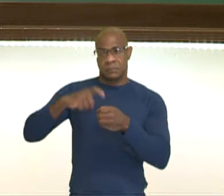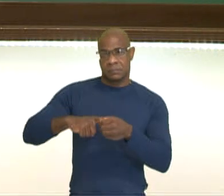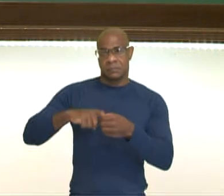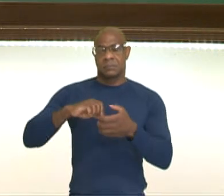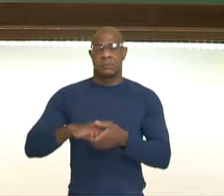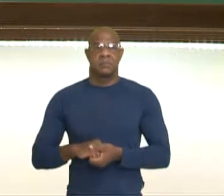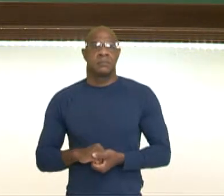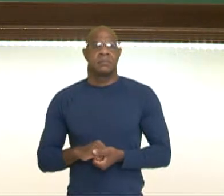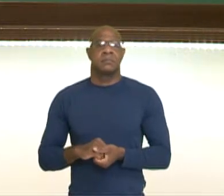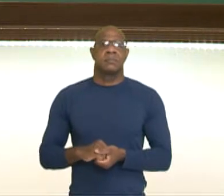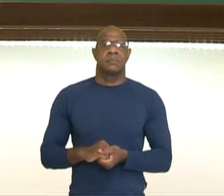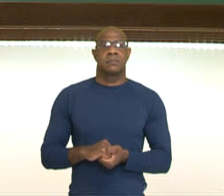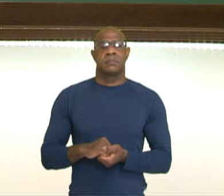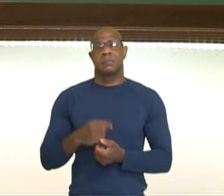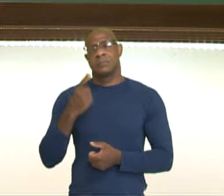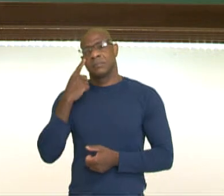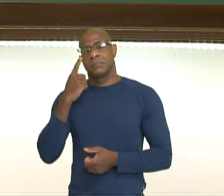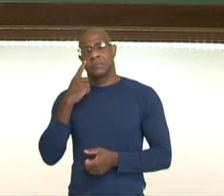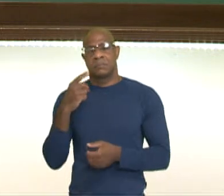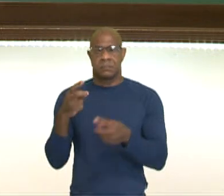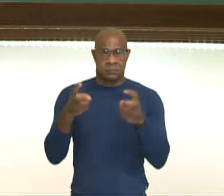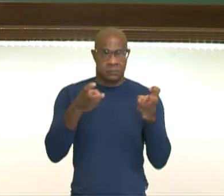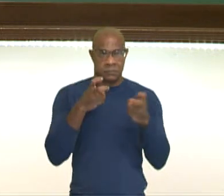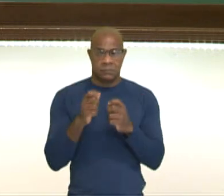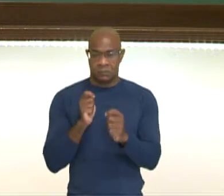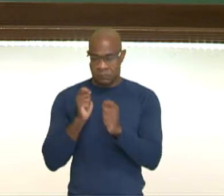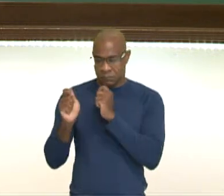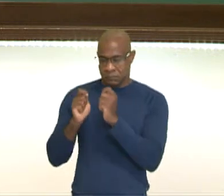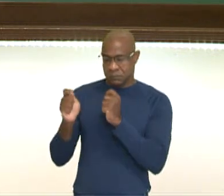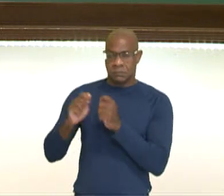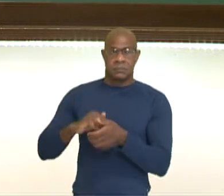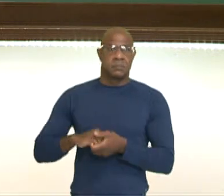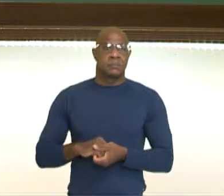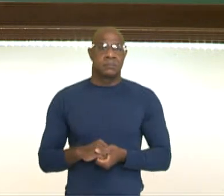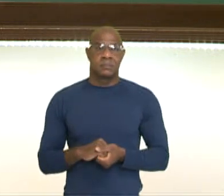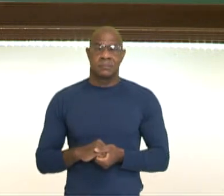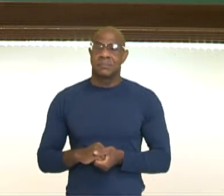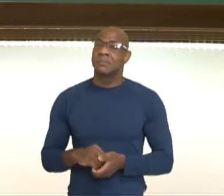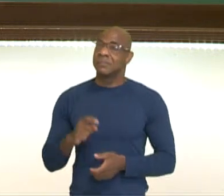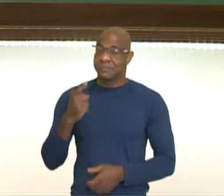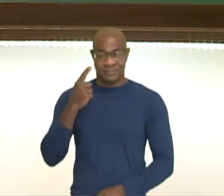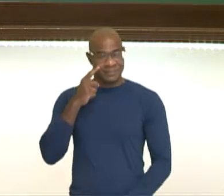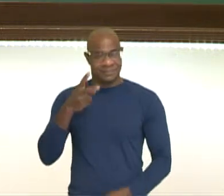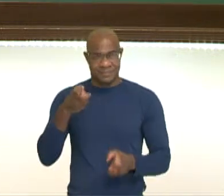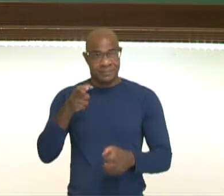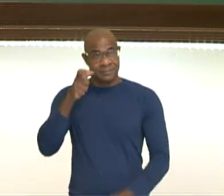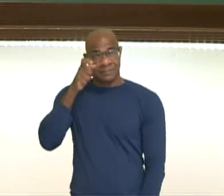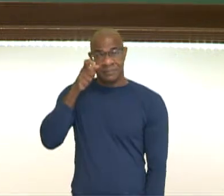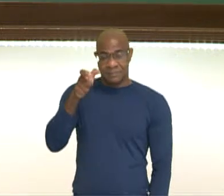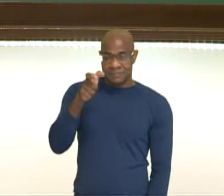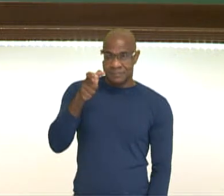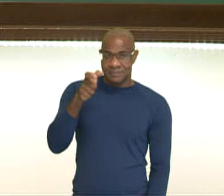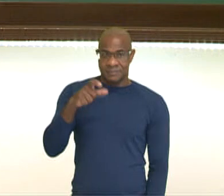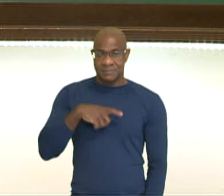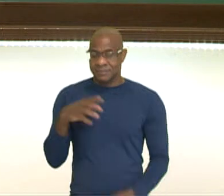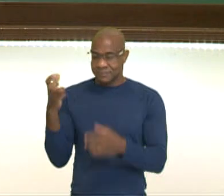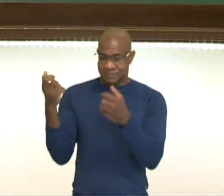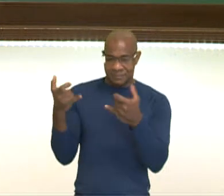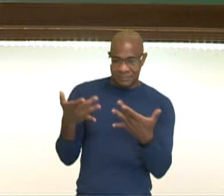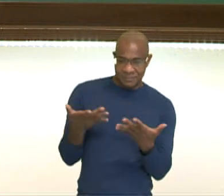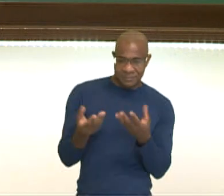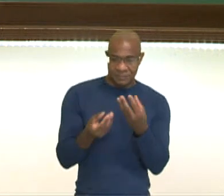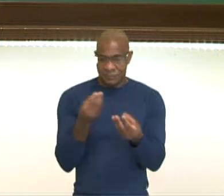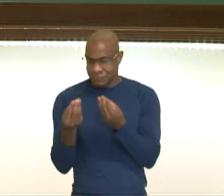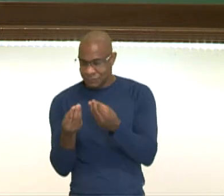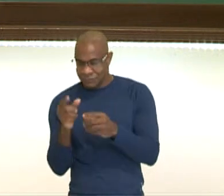Voltamos, claro, e estamos analisando a reportagem. Você viu como é interessante, como tem implicações a escolha de uma